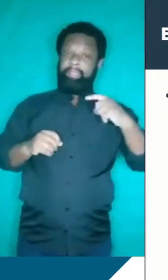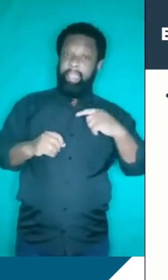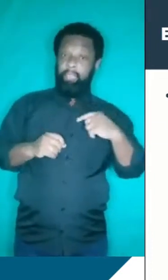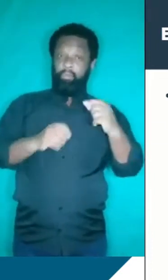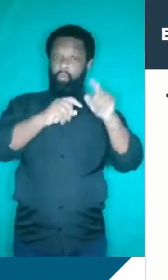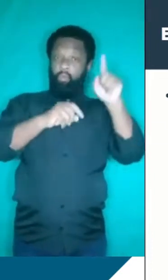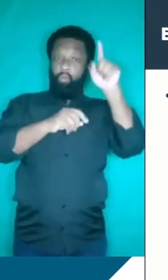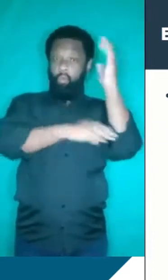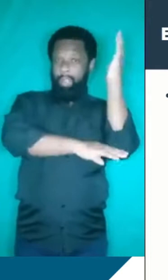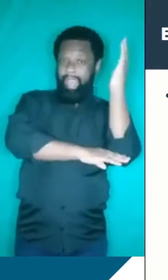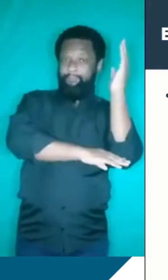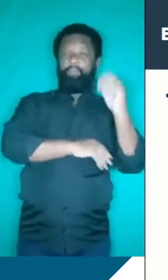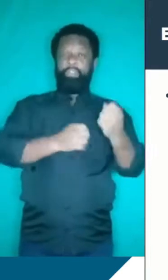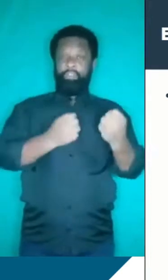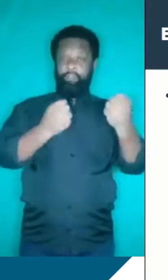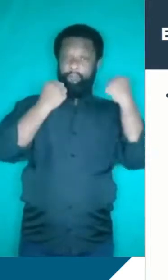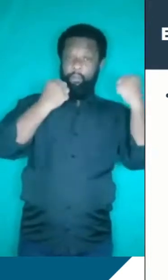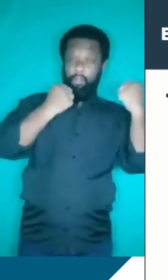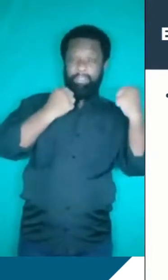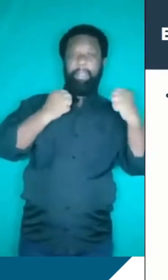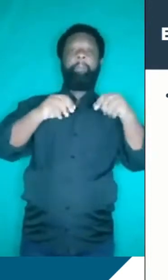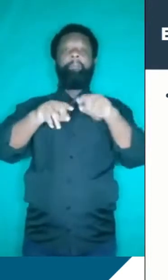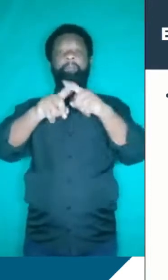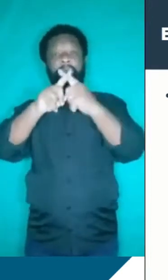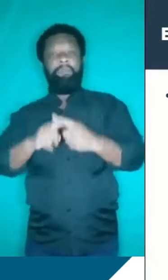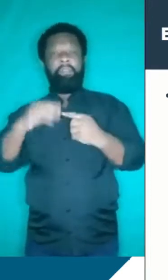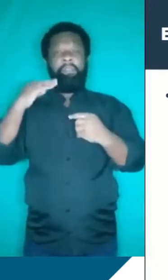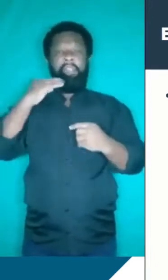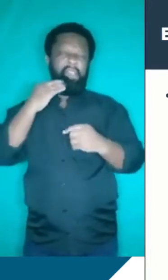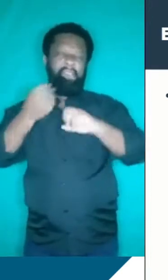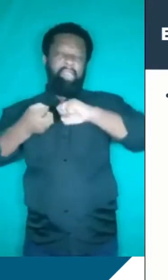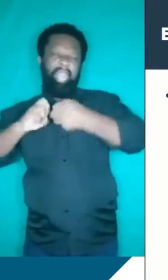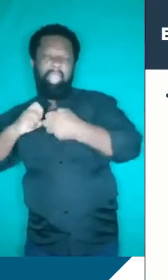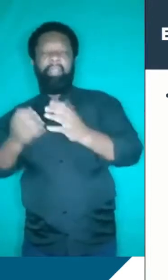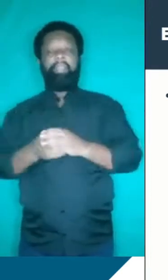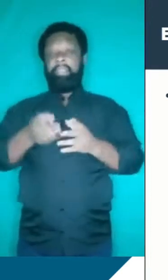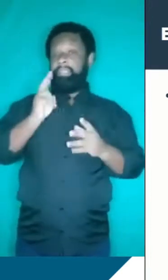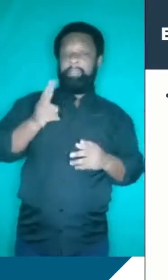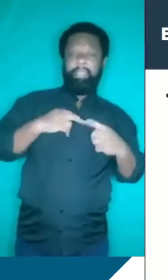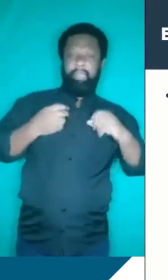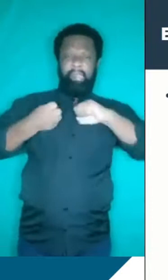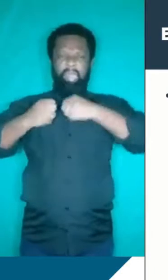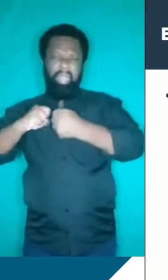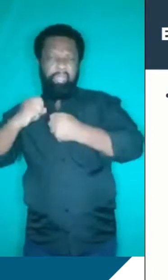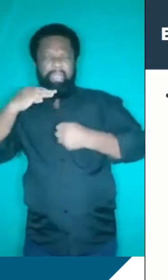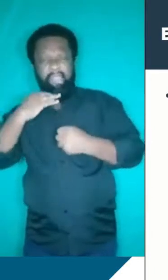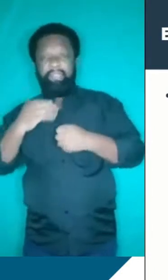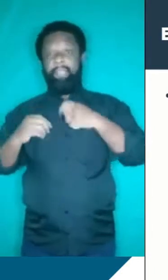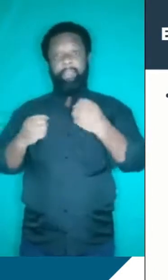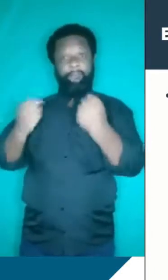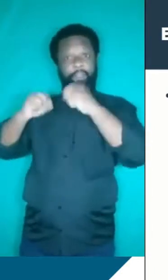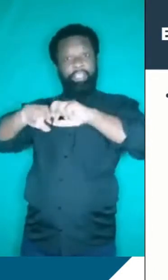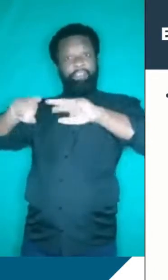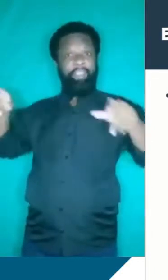gráfico de força por deformação. Então, a cada deformação produzida, eu vou ter uma força diferente. Se vocês